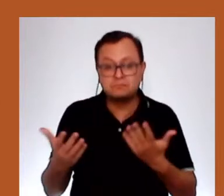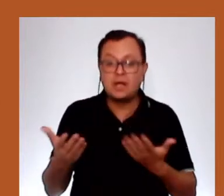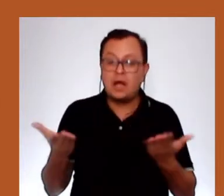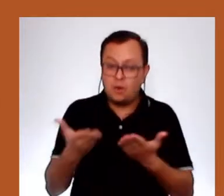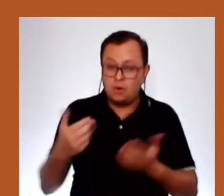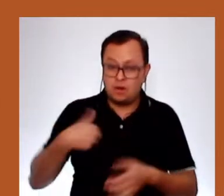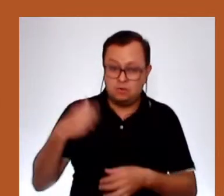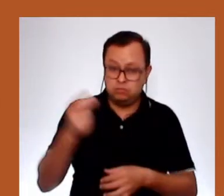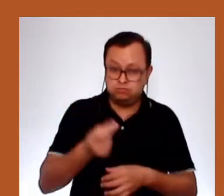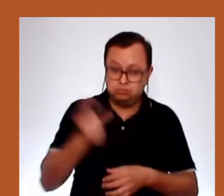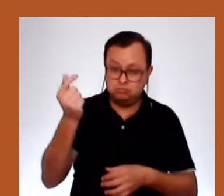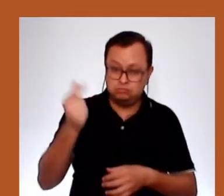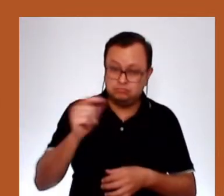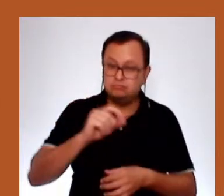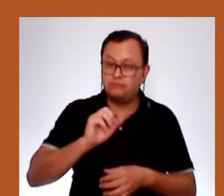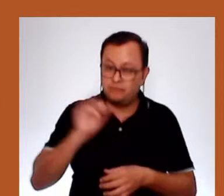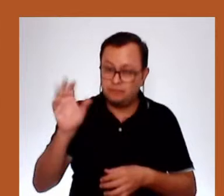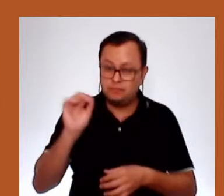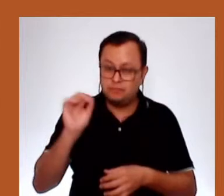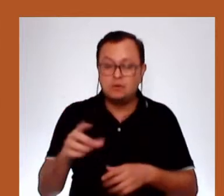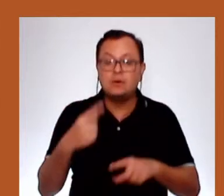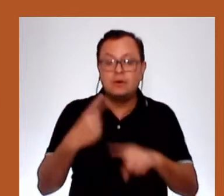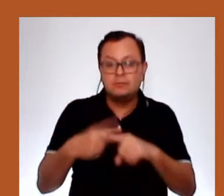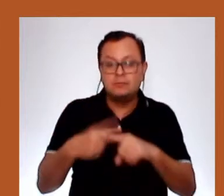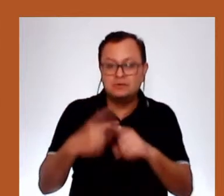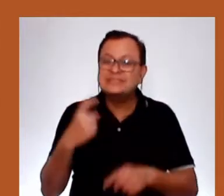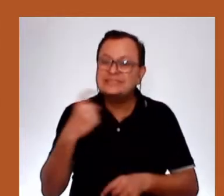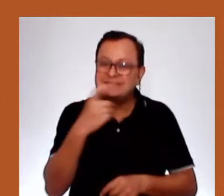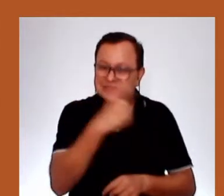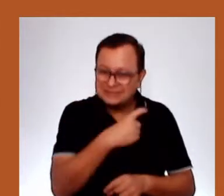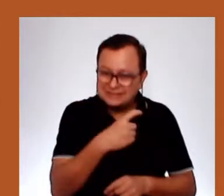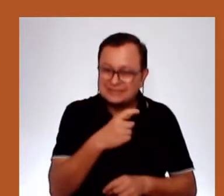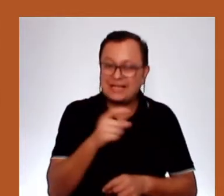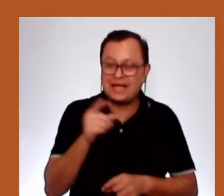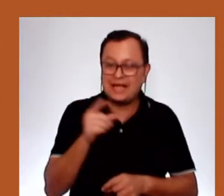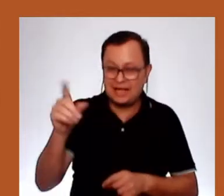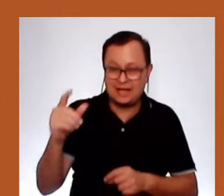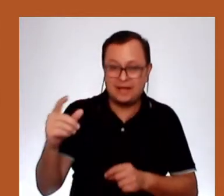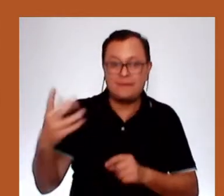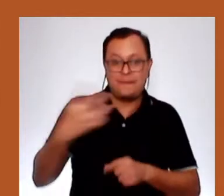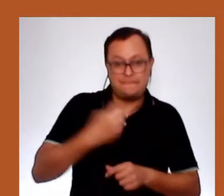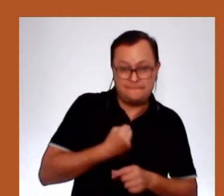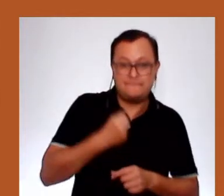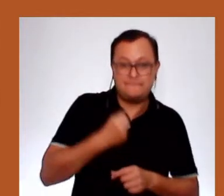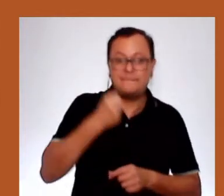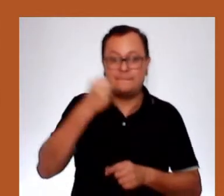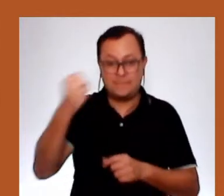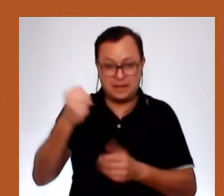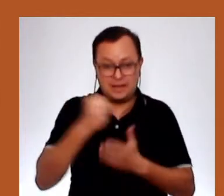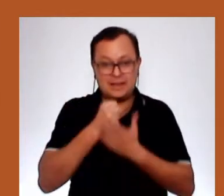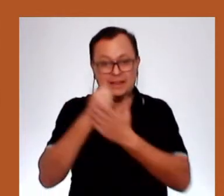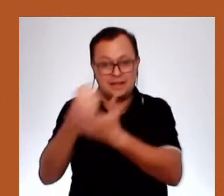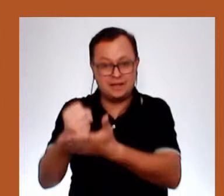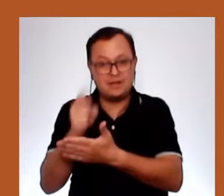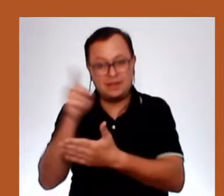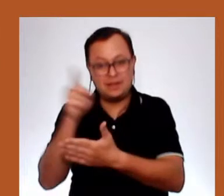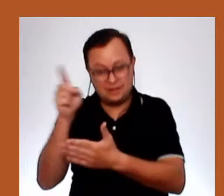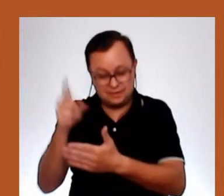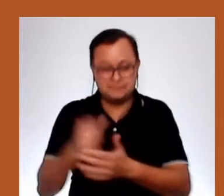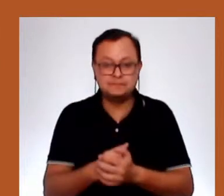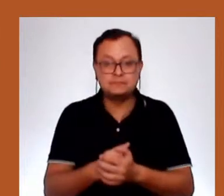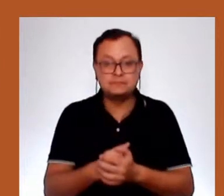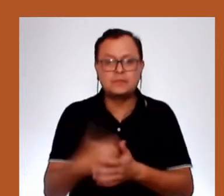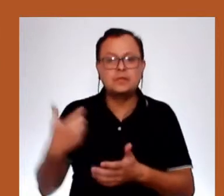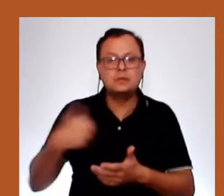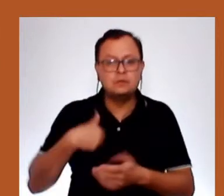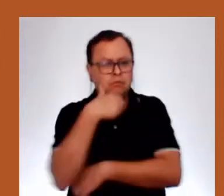embora, porque o dentista que trabalha comigo vai vir me buscar e vai me levar lá para o ambulatório. Eu morri